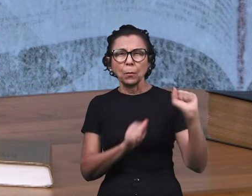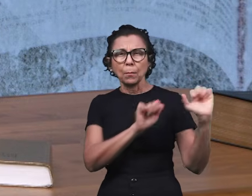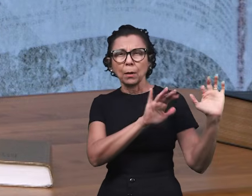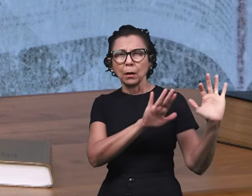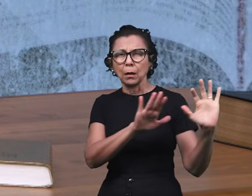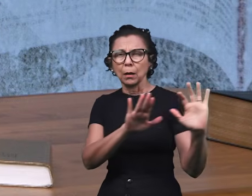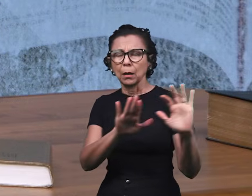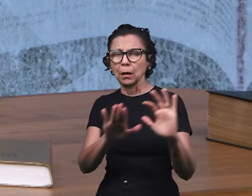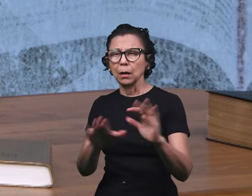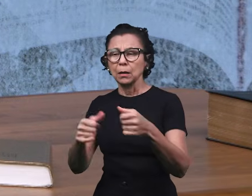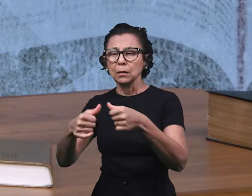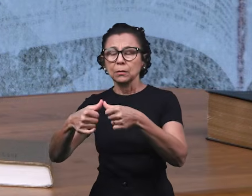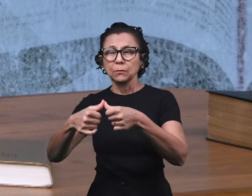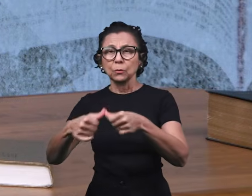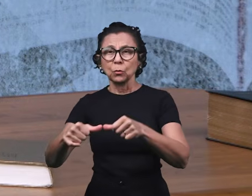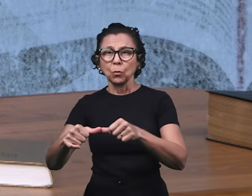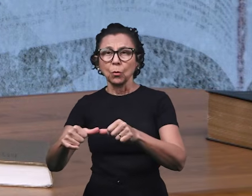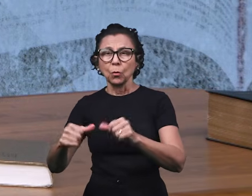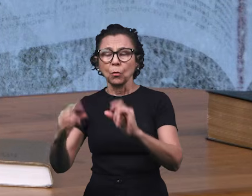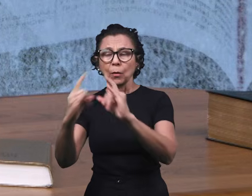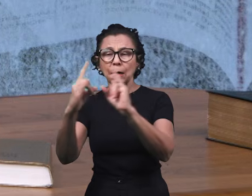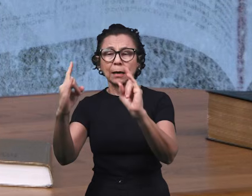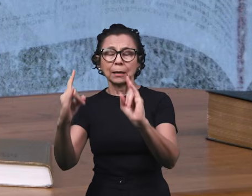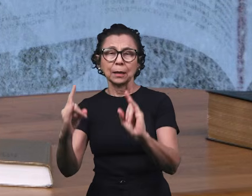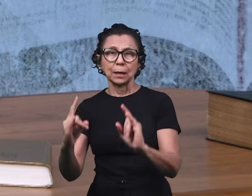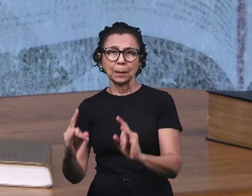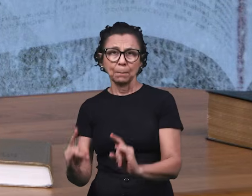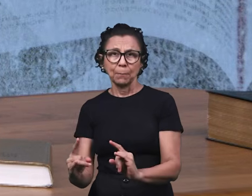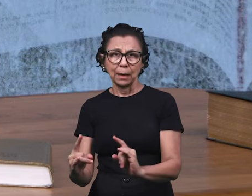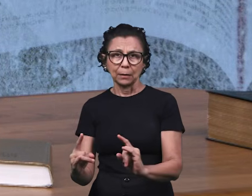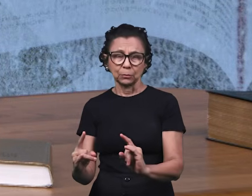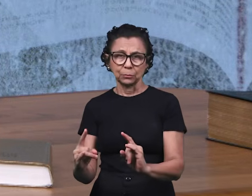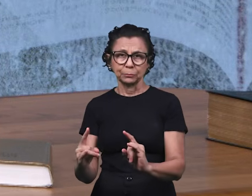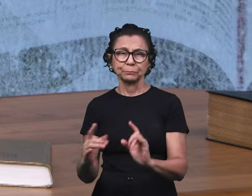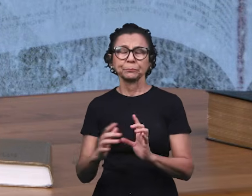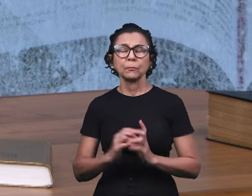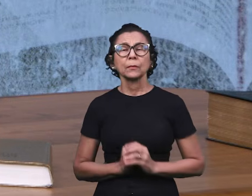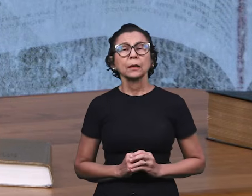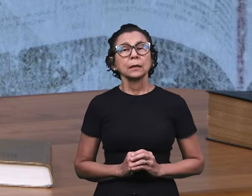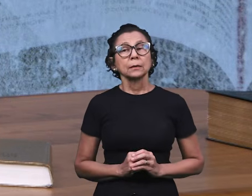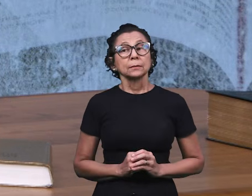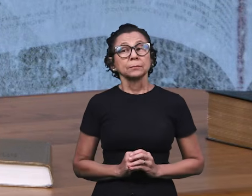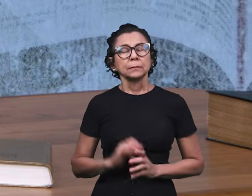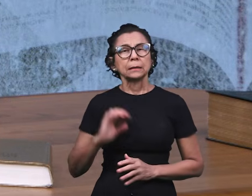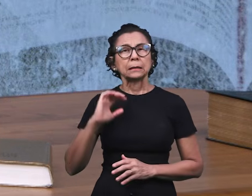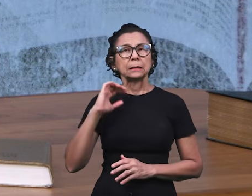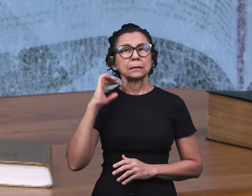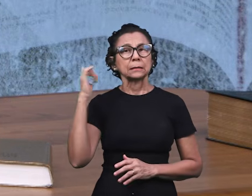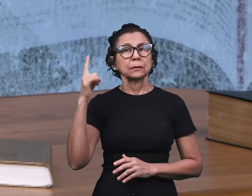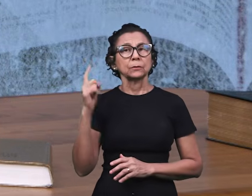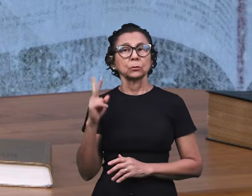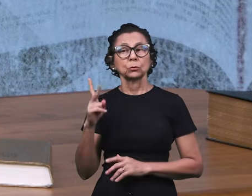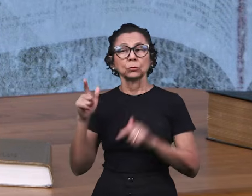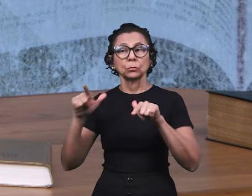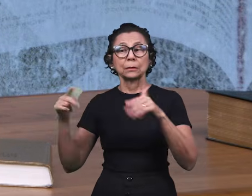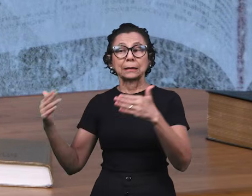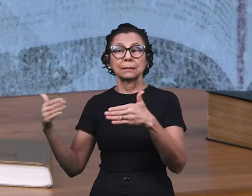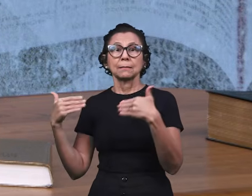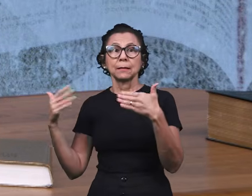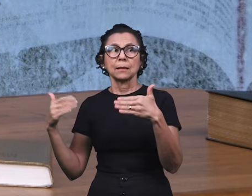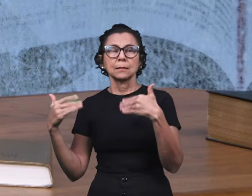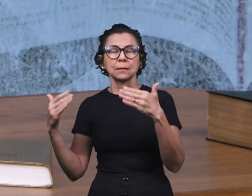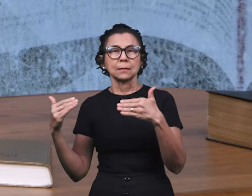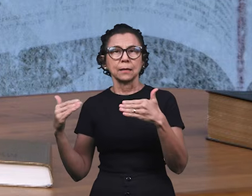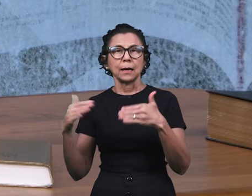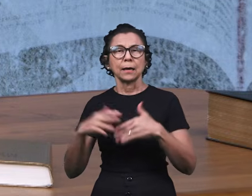que está à entrada de Gesimom, junto ao caminho. Porém Davi ficou no deserto e viu